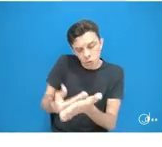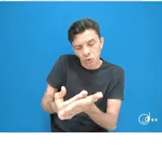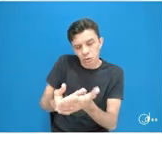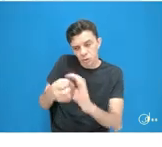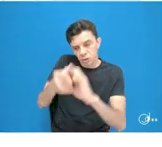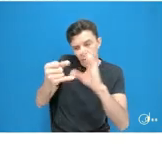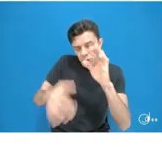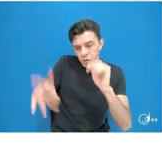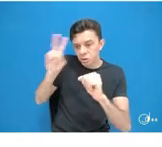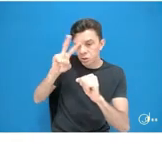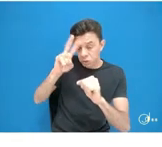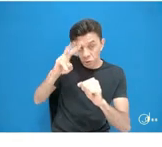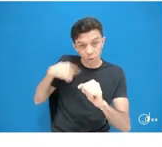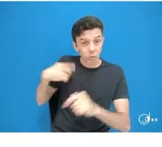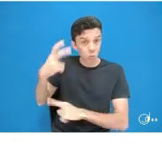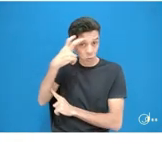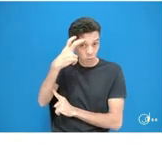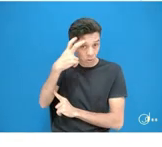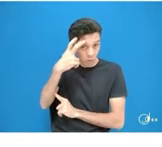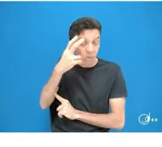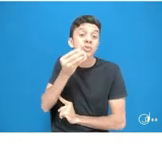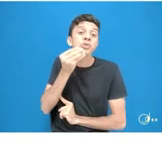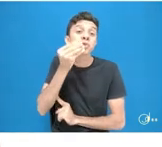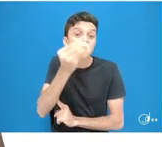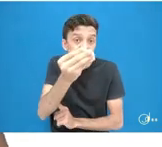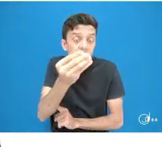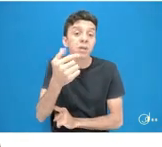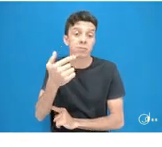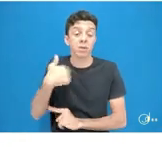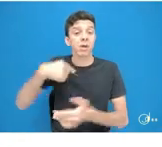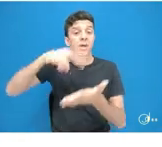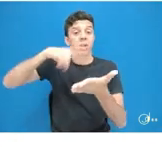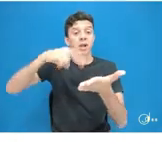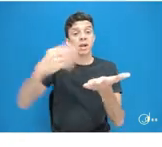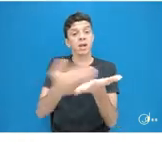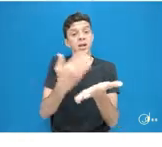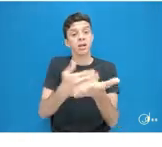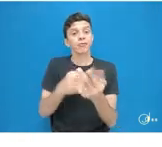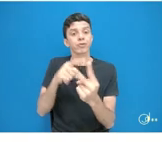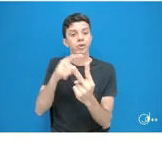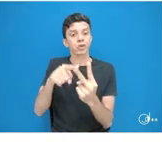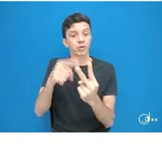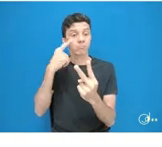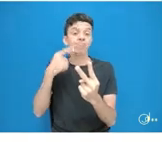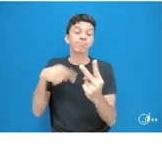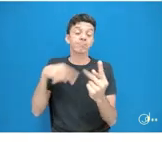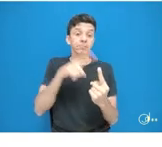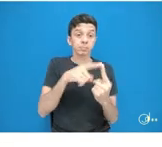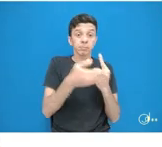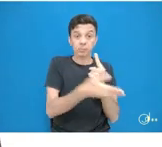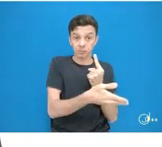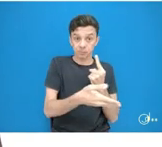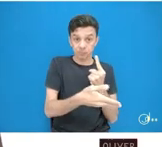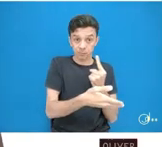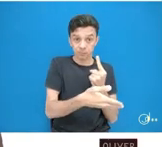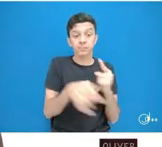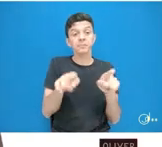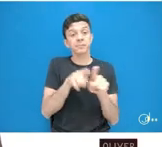aspectos históricos e culturais deste povo, indicamos a leitura de 2 livros, Vendo Vozes, Uma Viagem ao Mundo dos